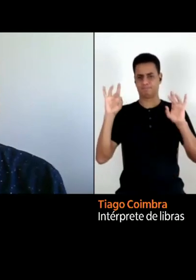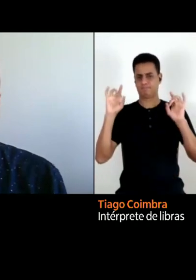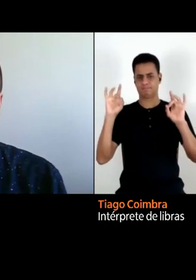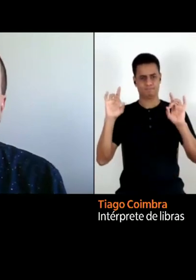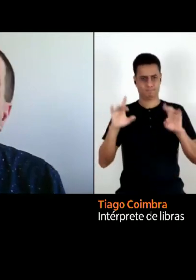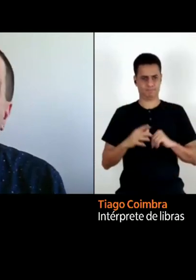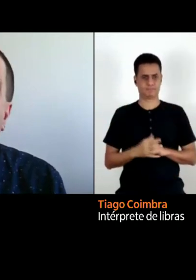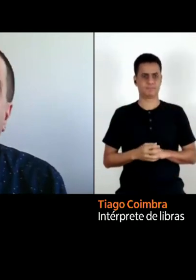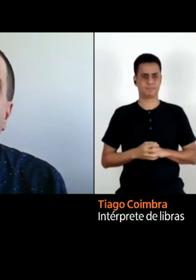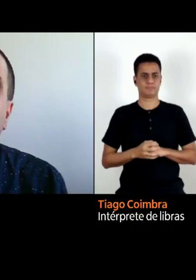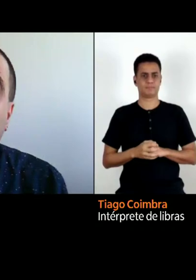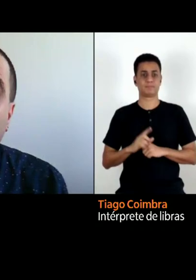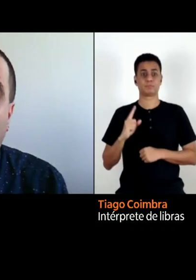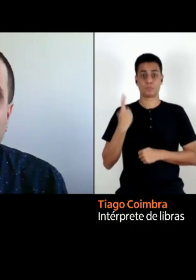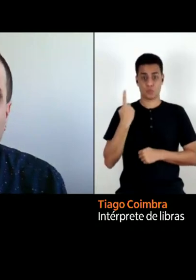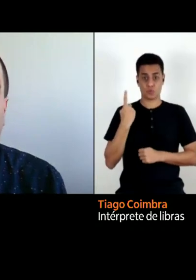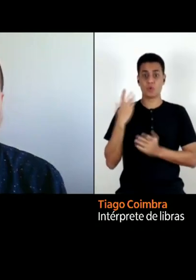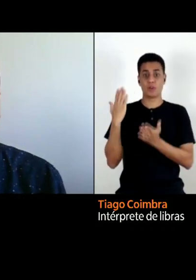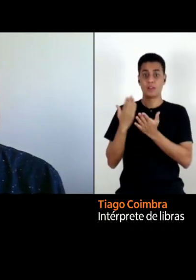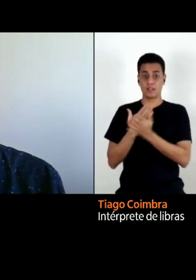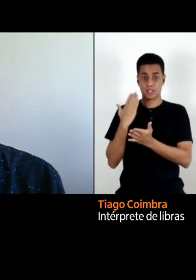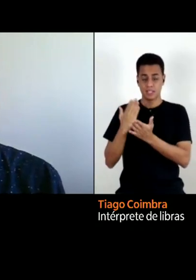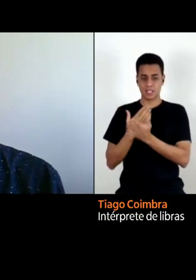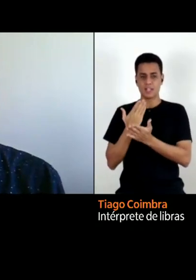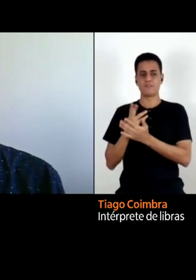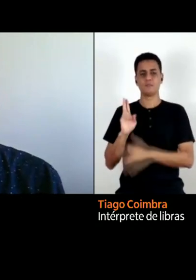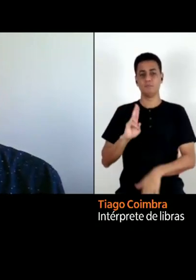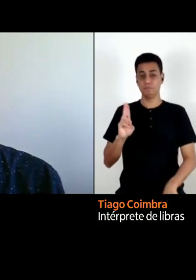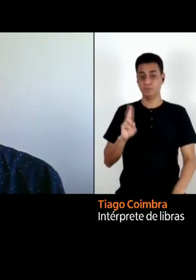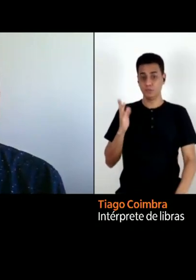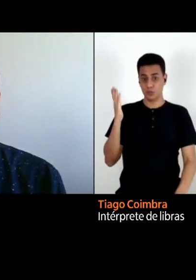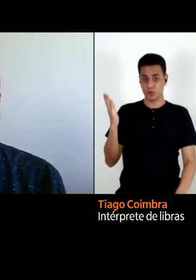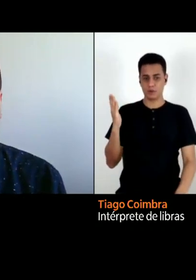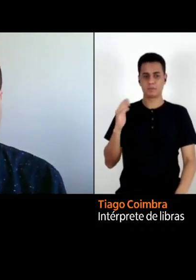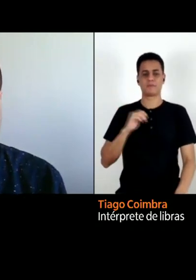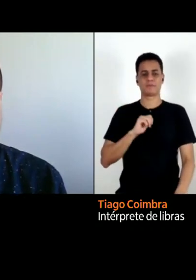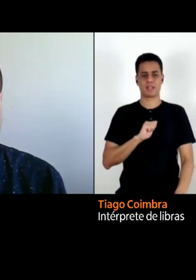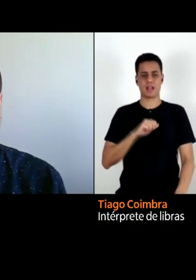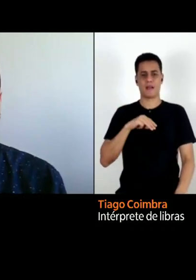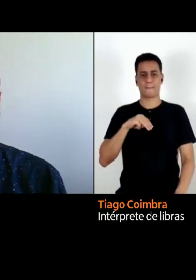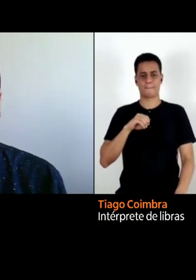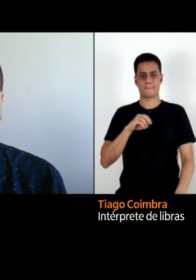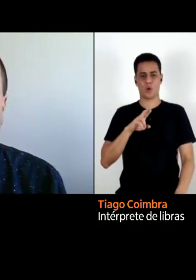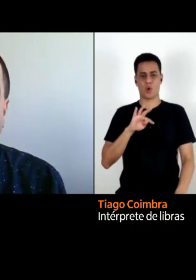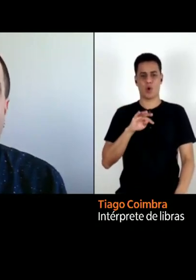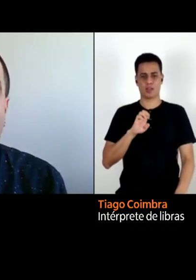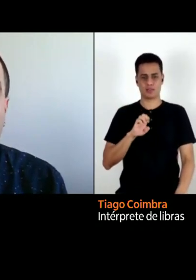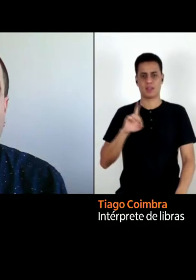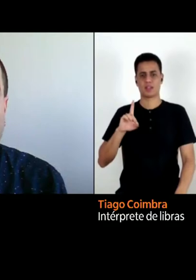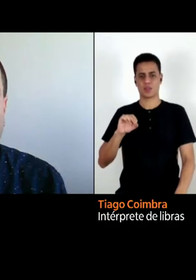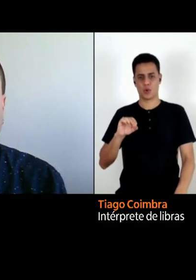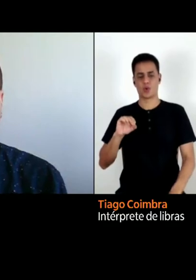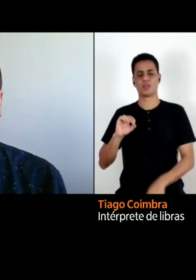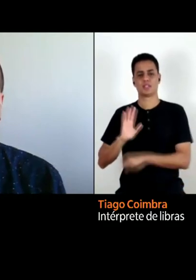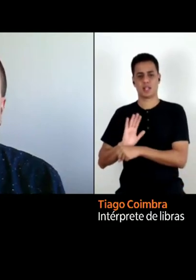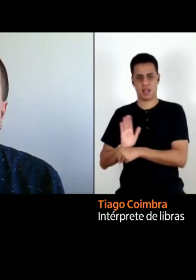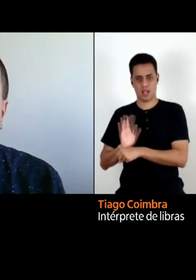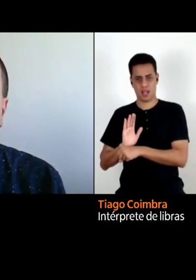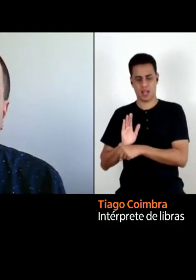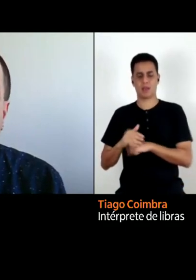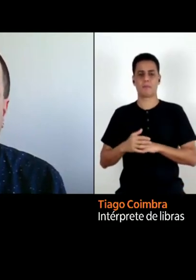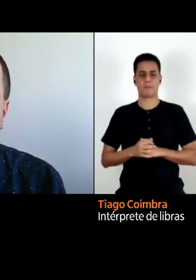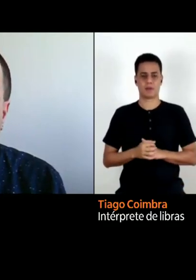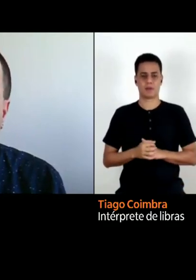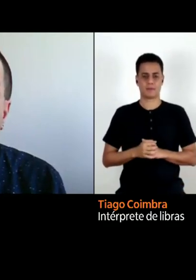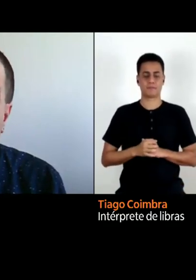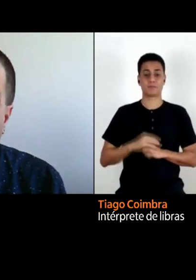Em um livro justamente chamado A Morte do Cinema, História, Memória Cultural e a